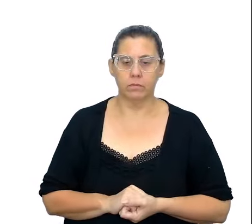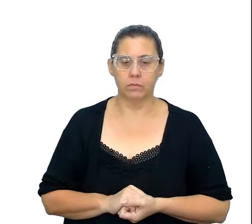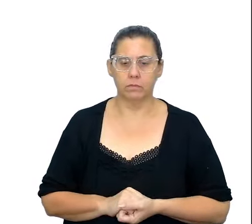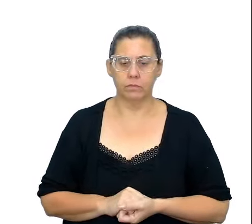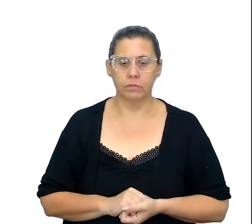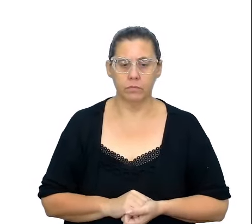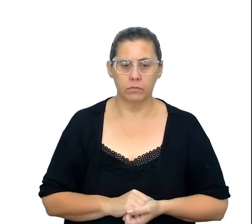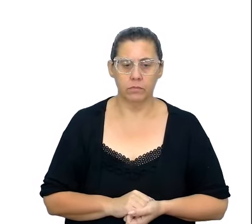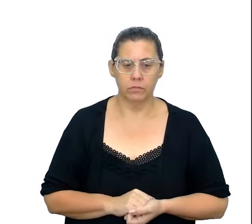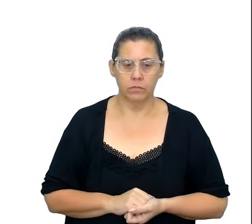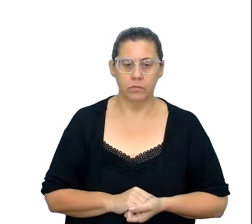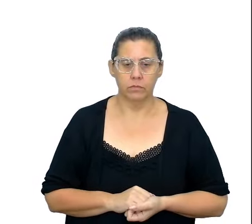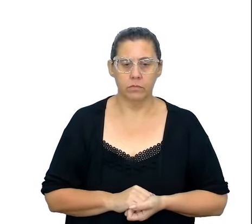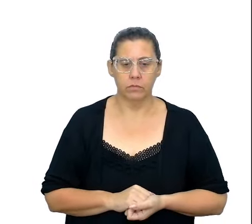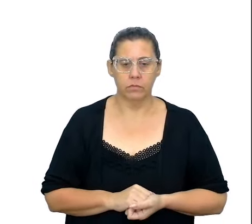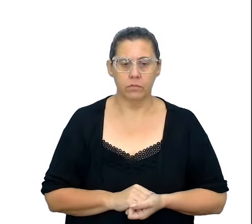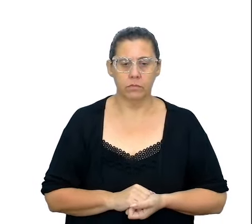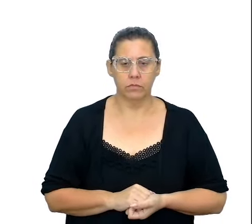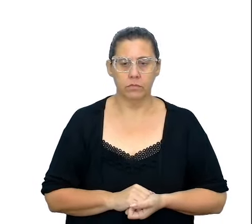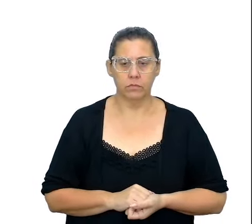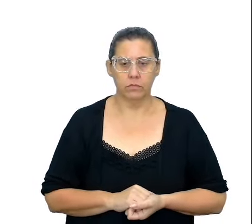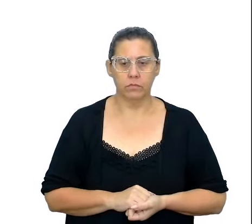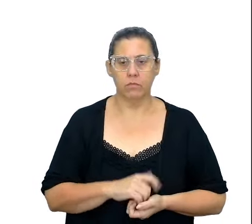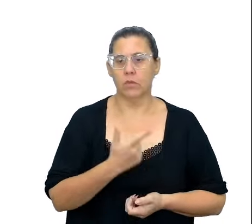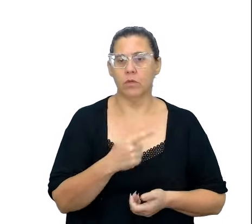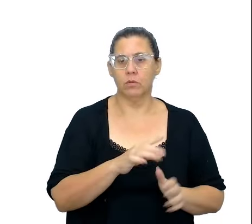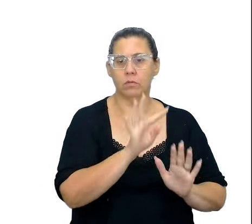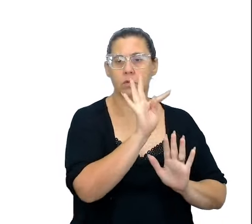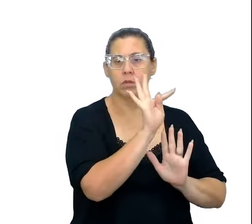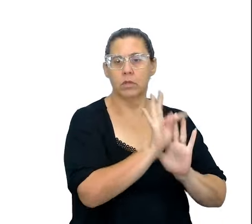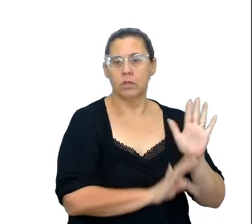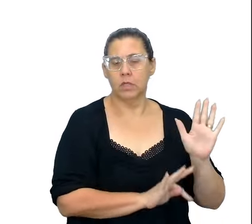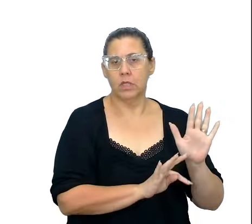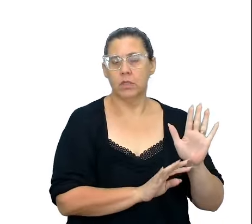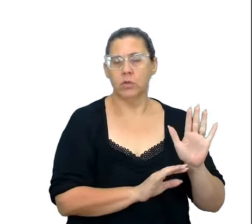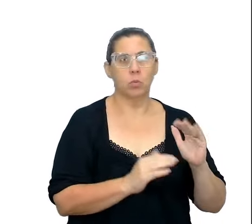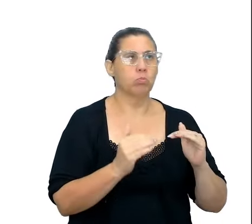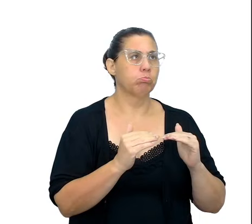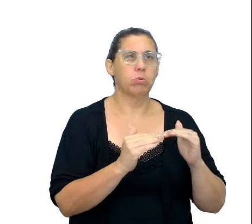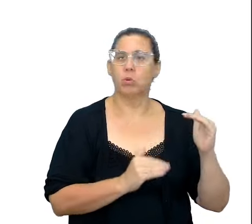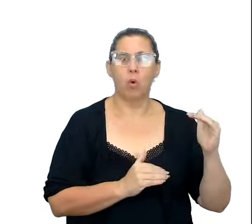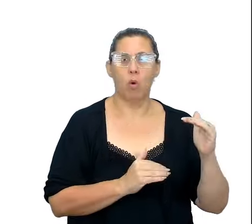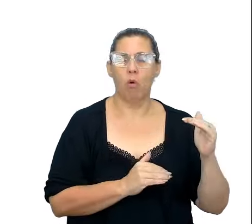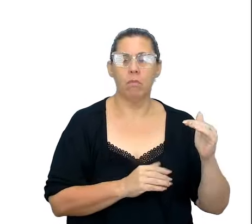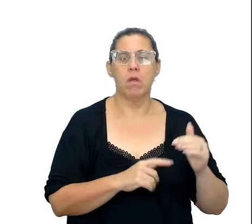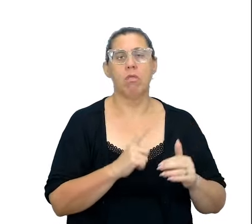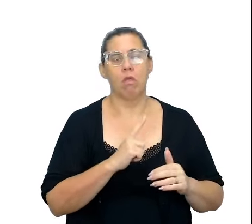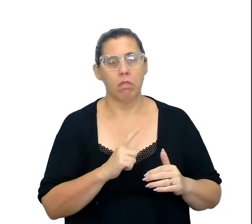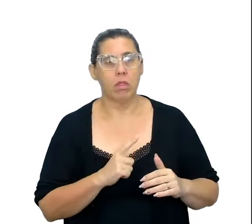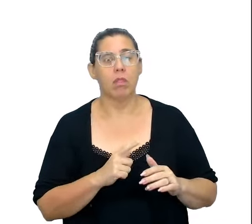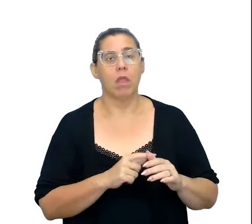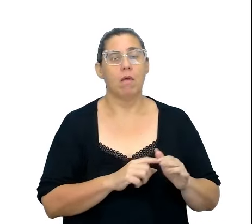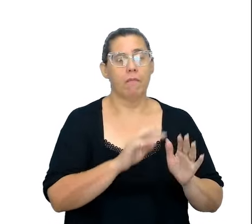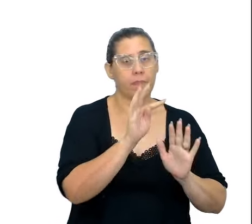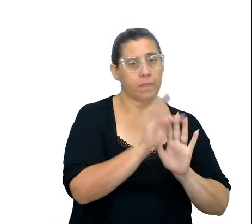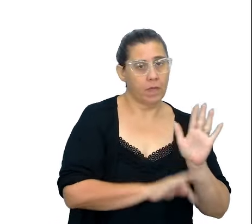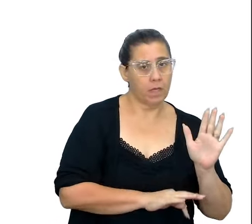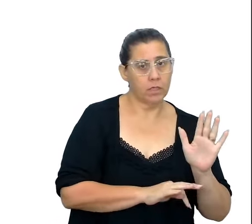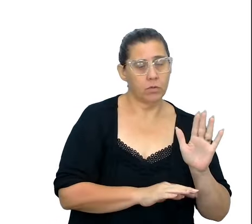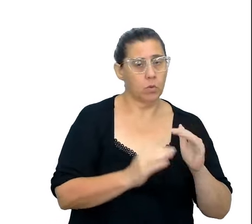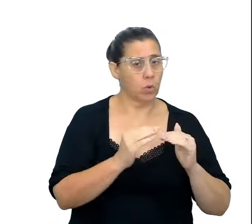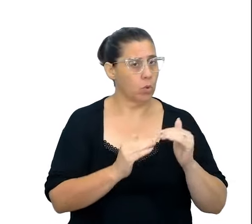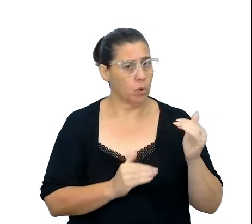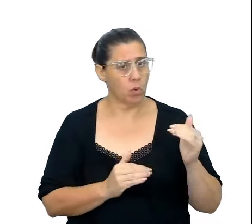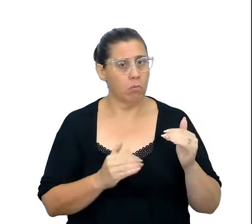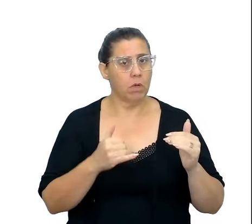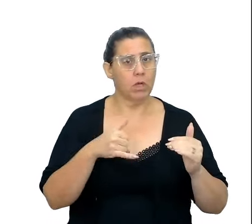dos autores citados, que não há textos incoerentes, mas podem ser incoerentes conforme a